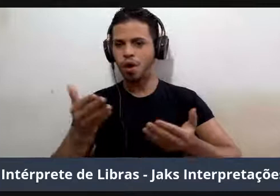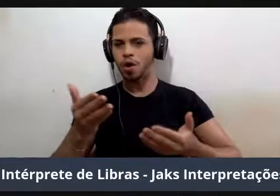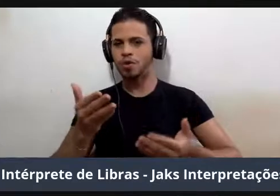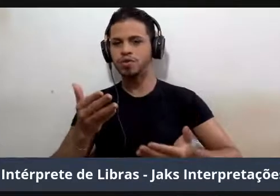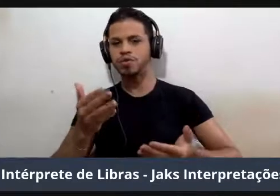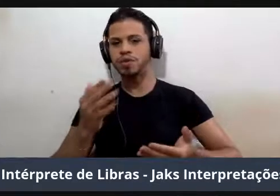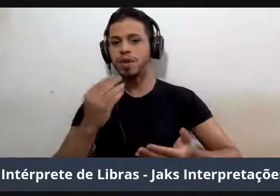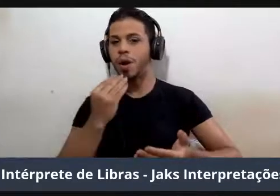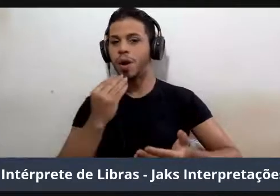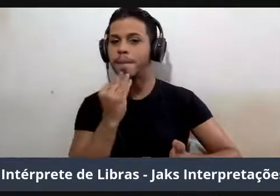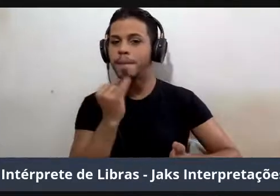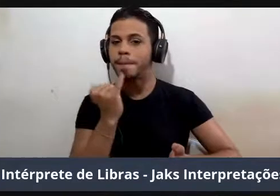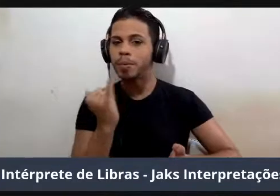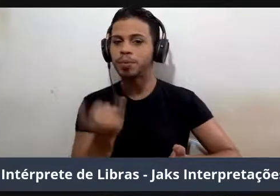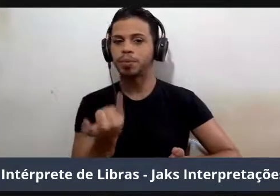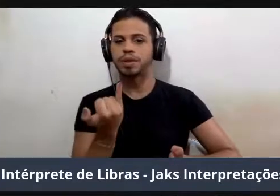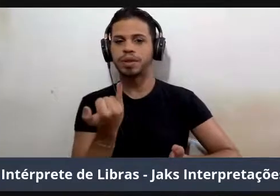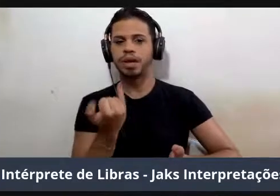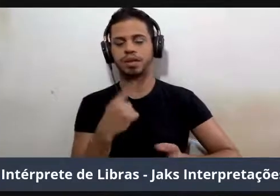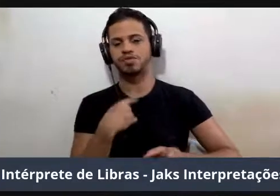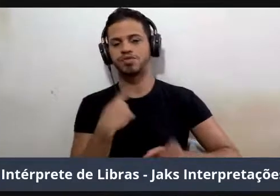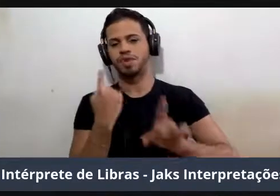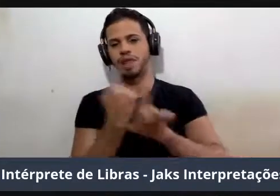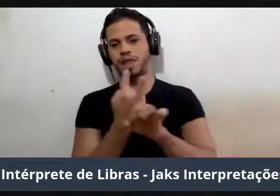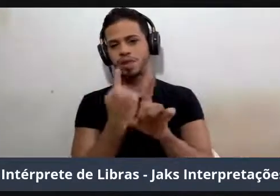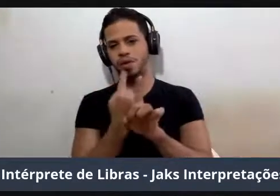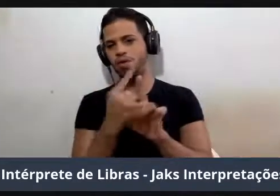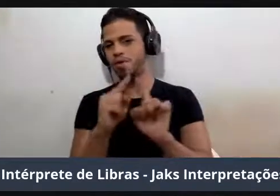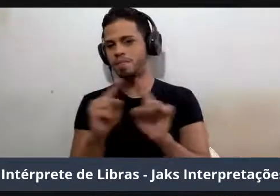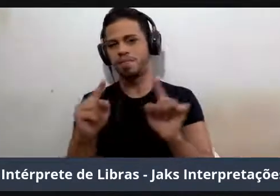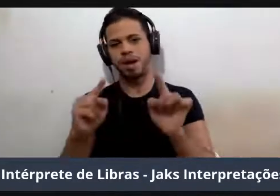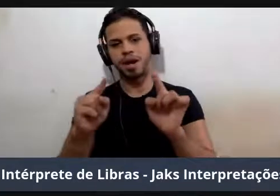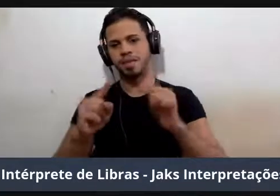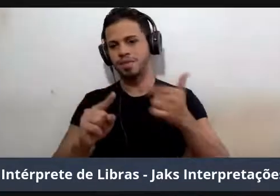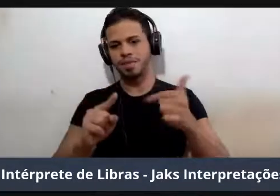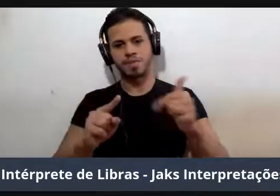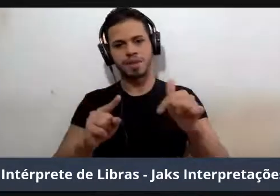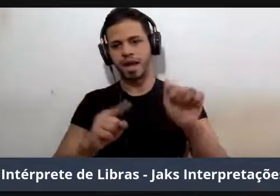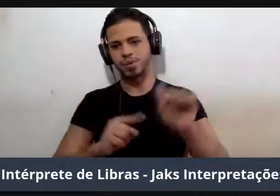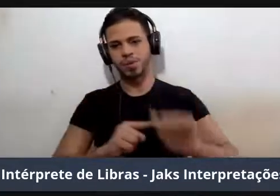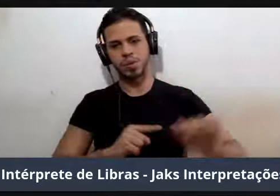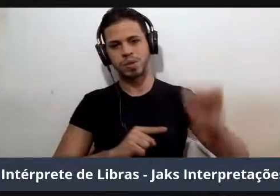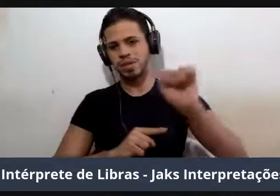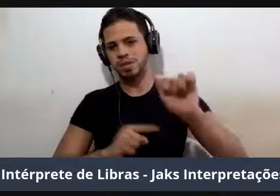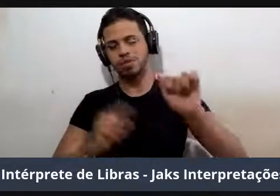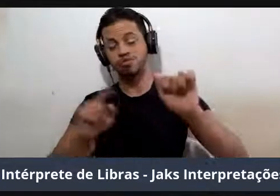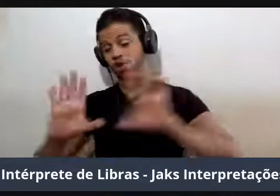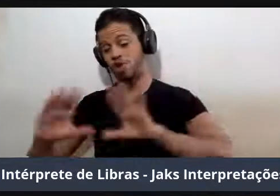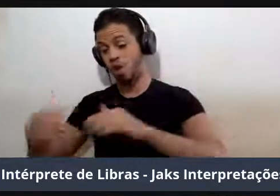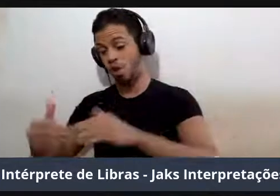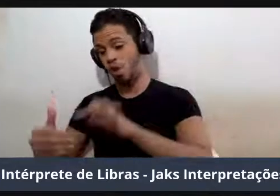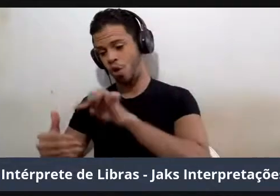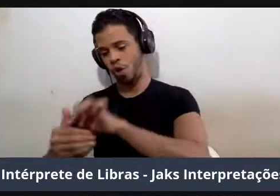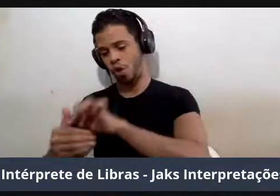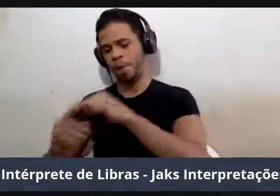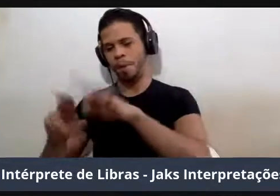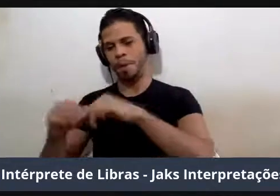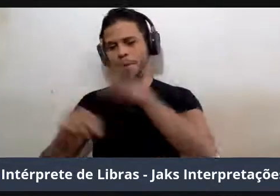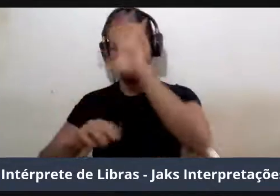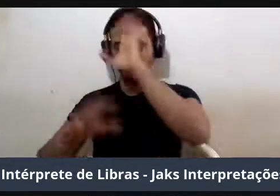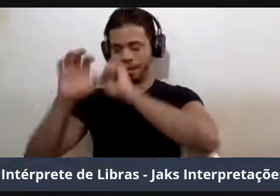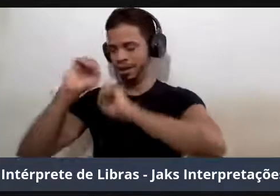oportunidade, a gente faz esse encontro, mas nós não temos associação, né, só tem esse grupo de parteira com aprendiz.